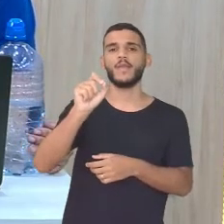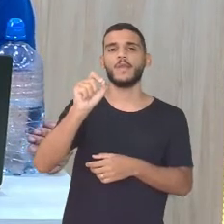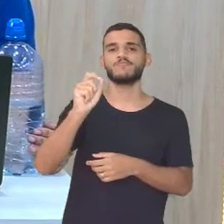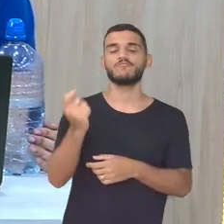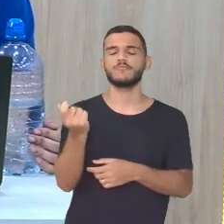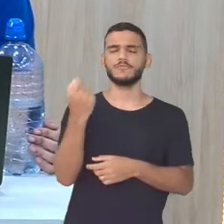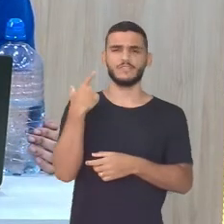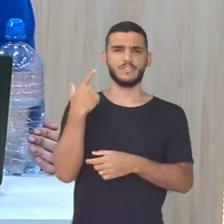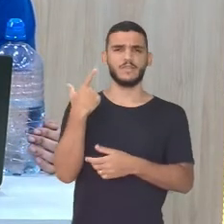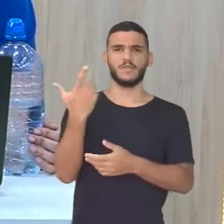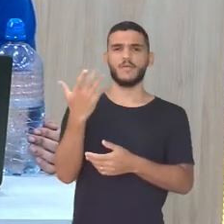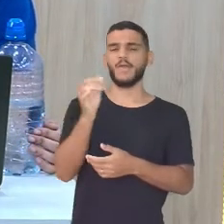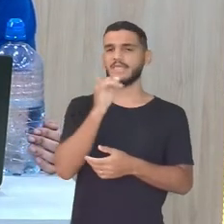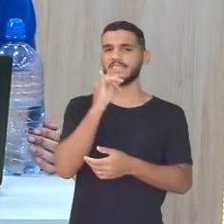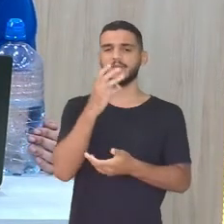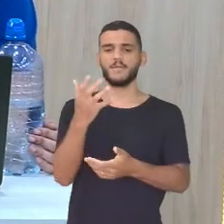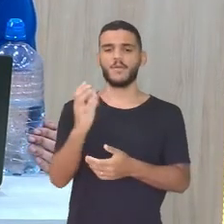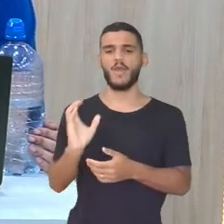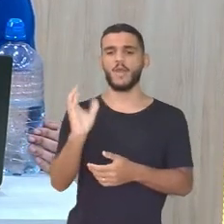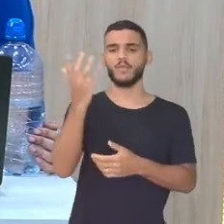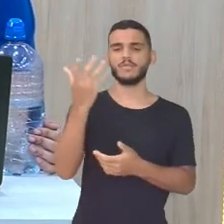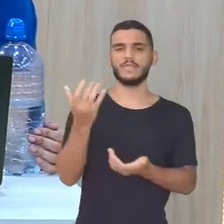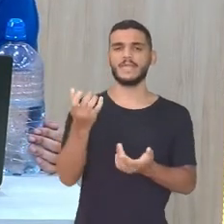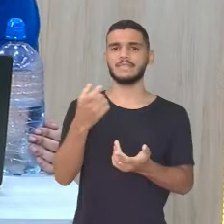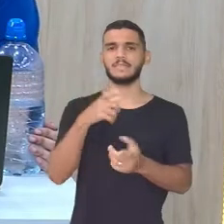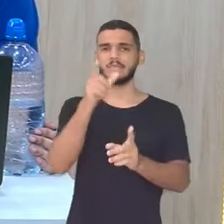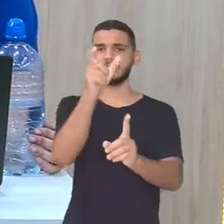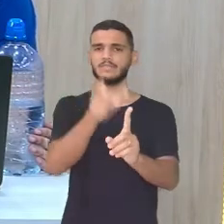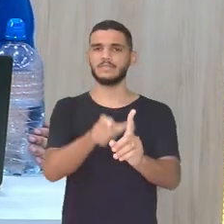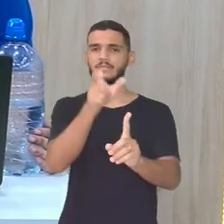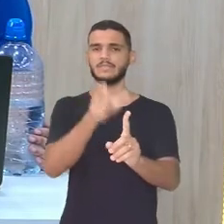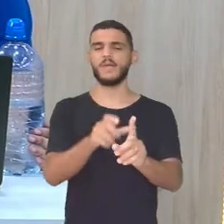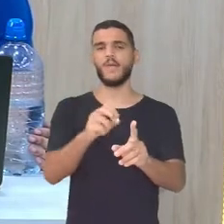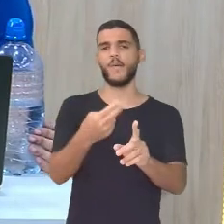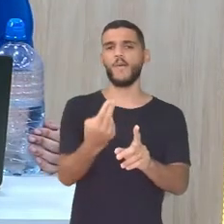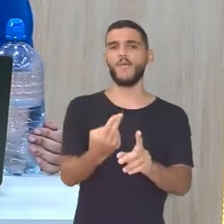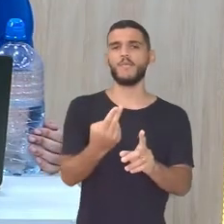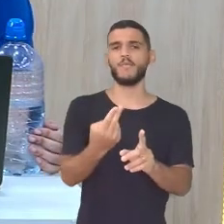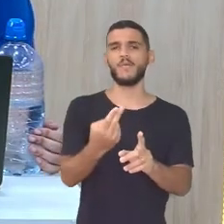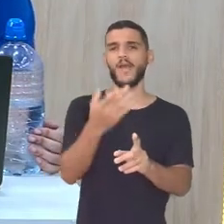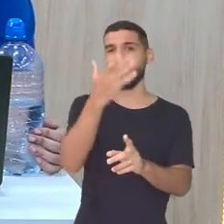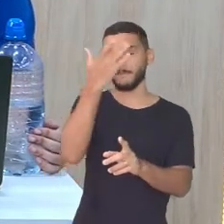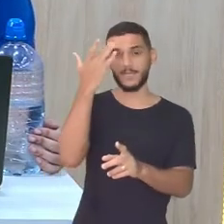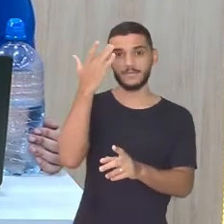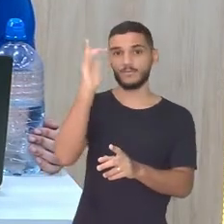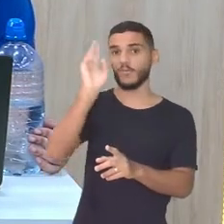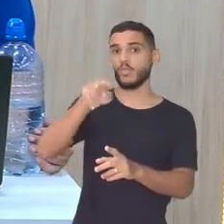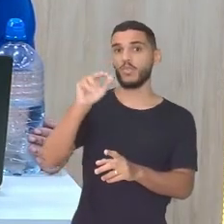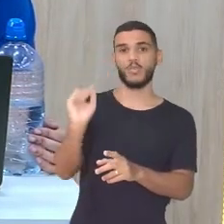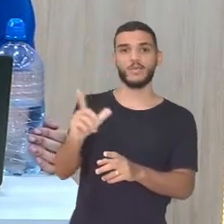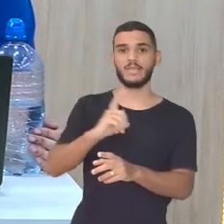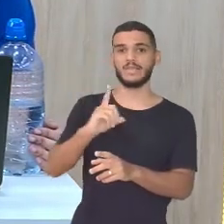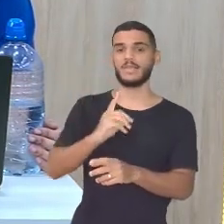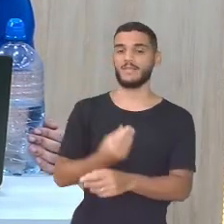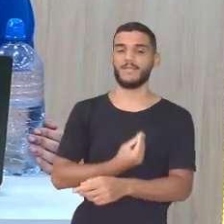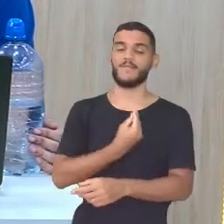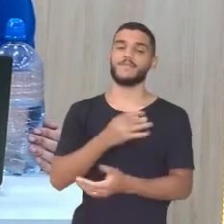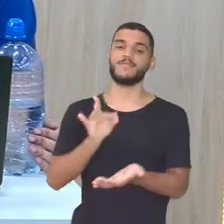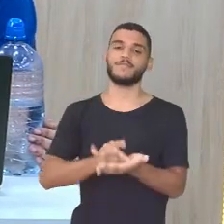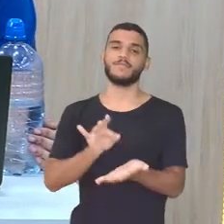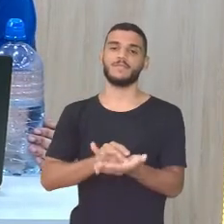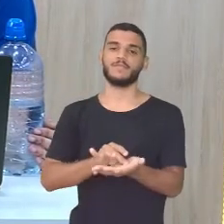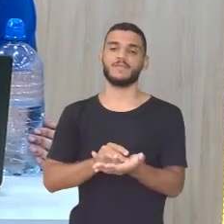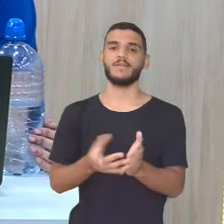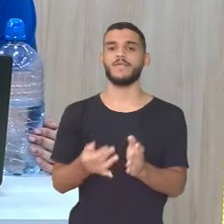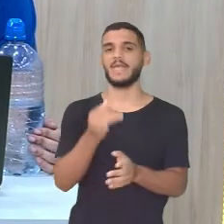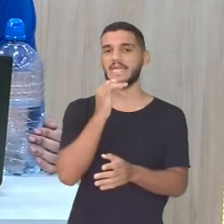aquela situação ou aquela personagem que é inconcebível na vida real, ou seja, que não existe. Então vamos pensar, a